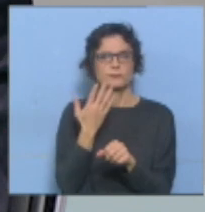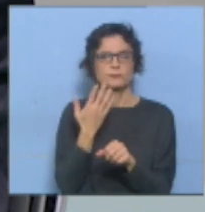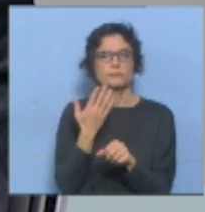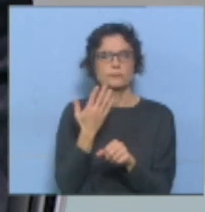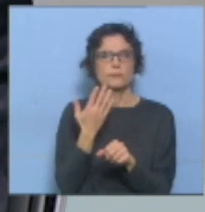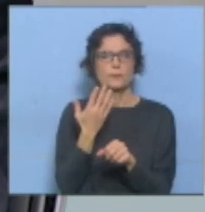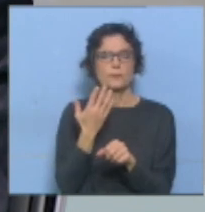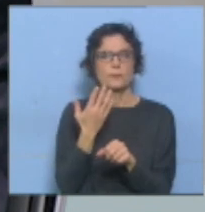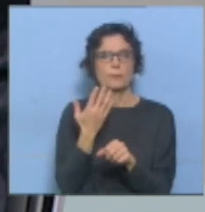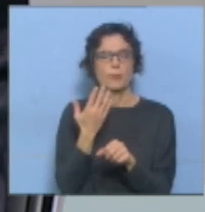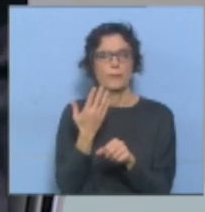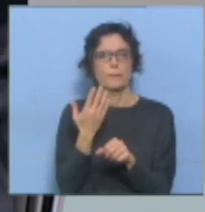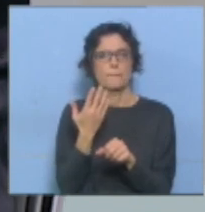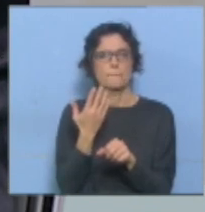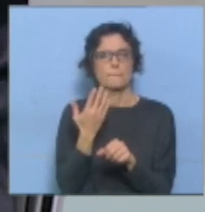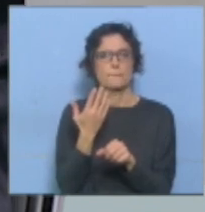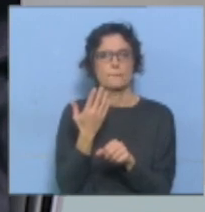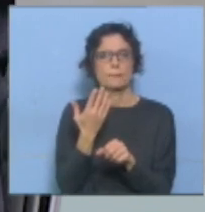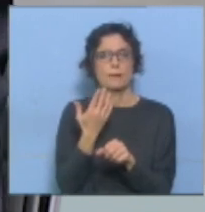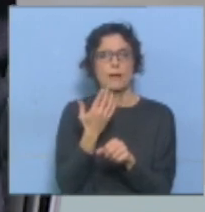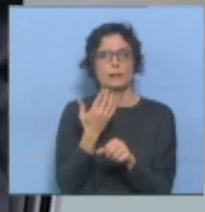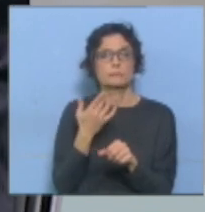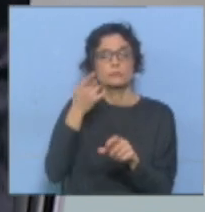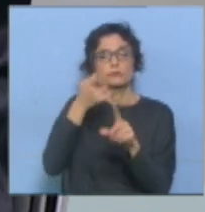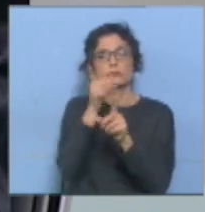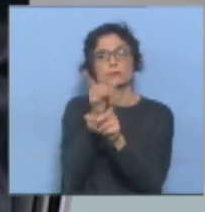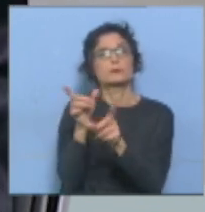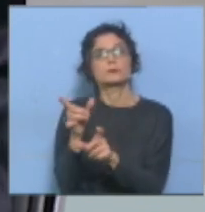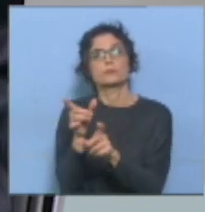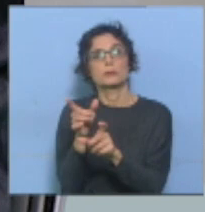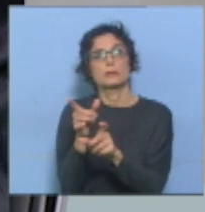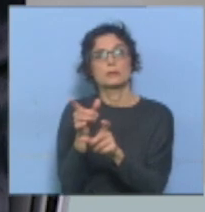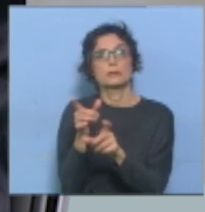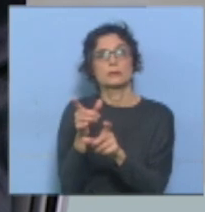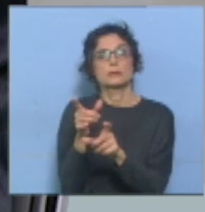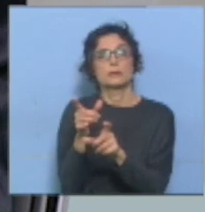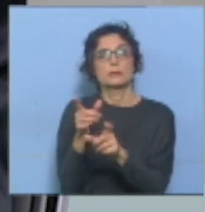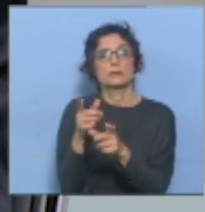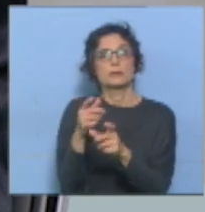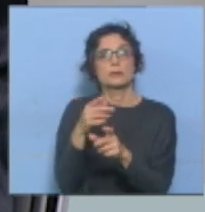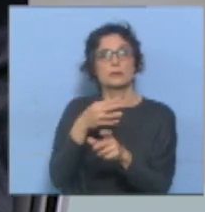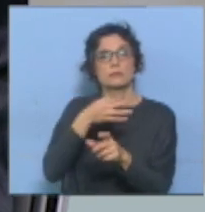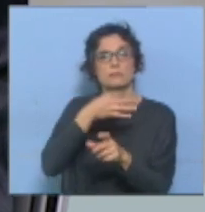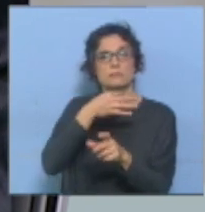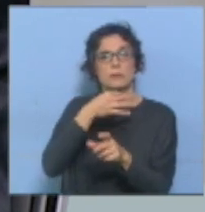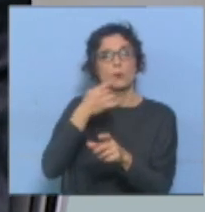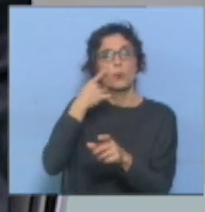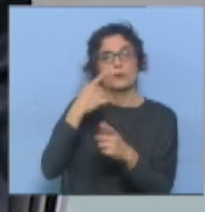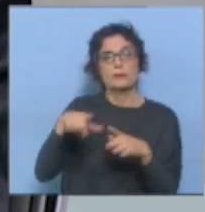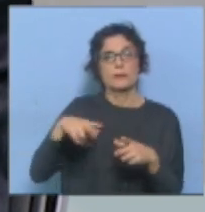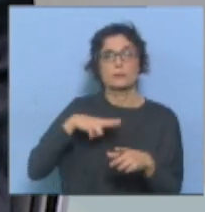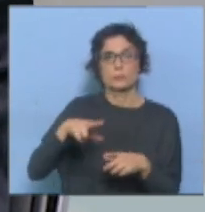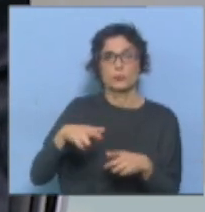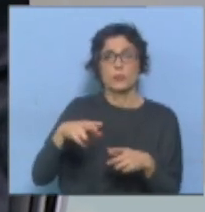aos que, falando português ou não, recorrem à Faculdade de Teologia para a sua formação no